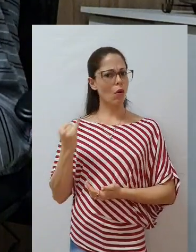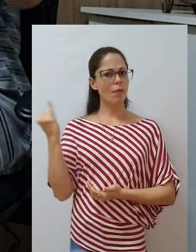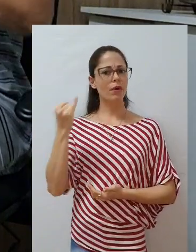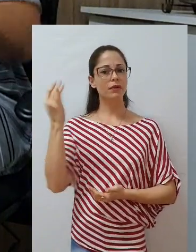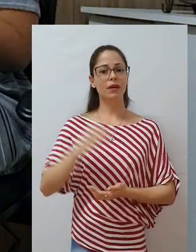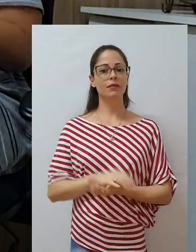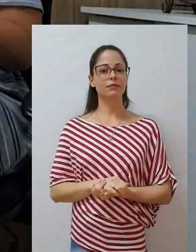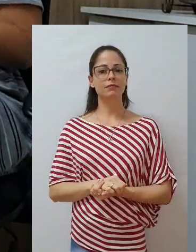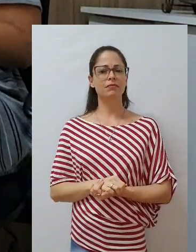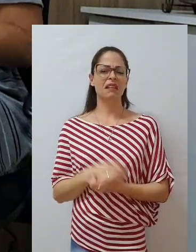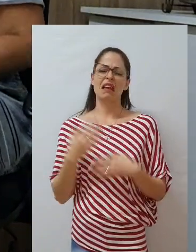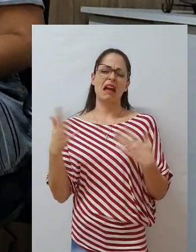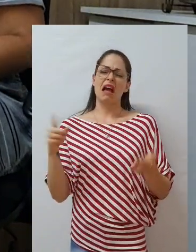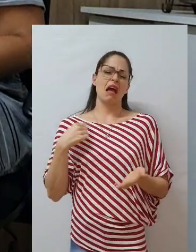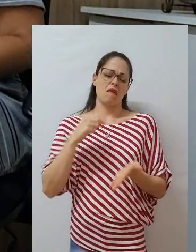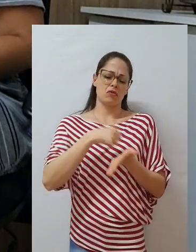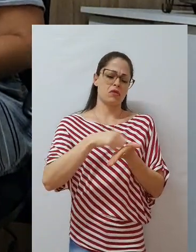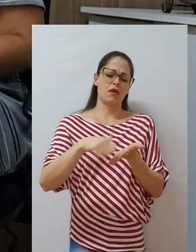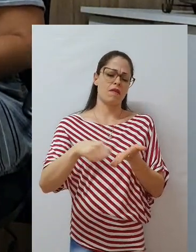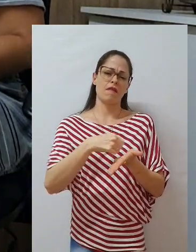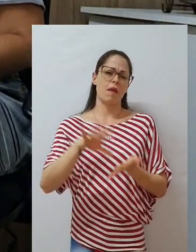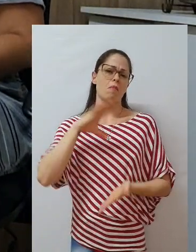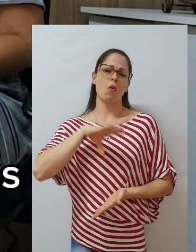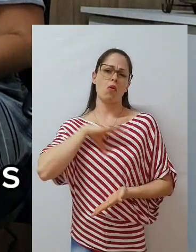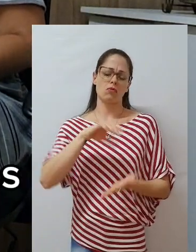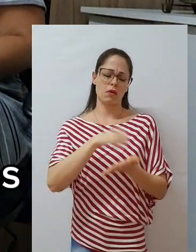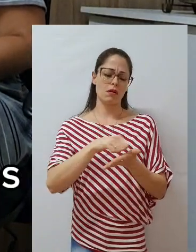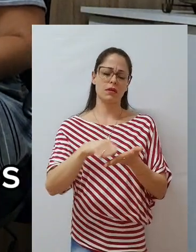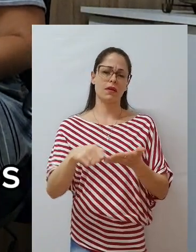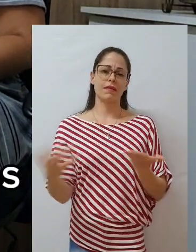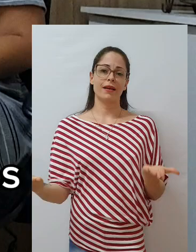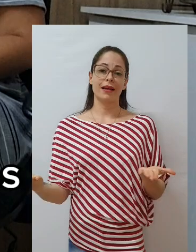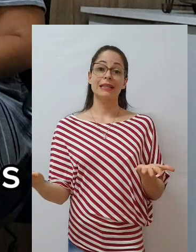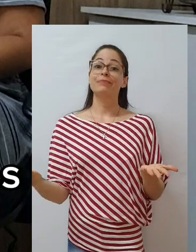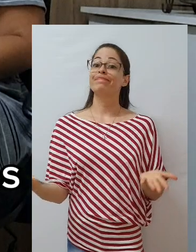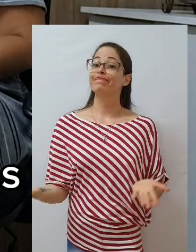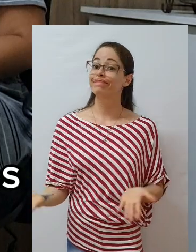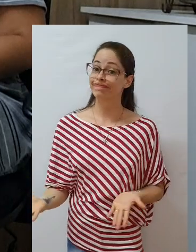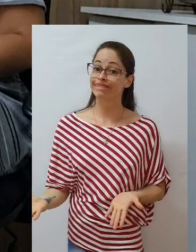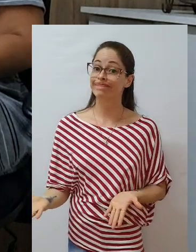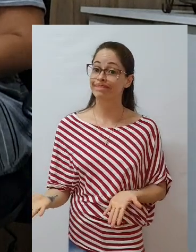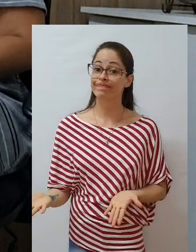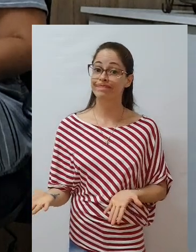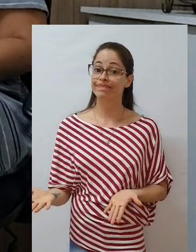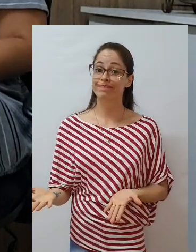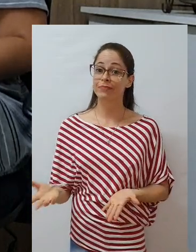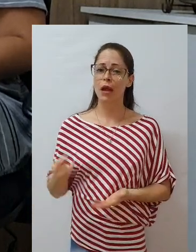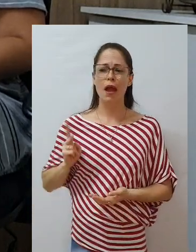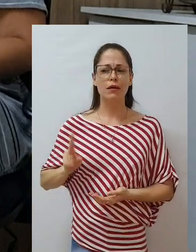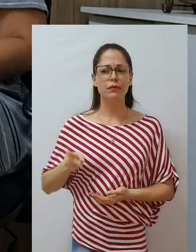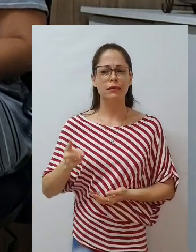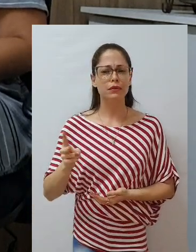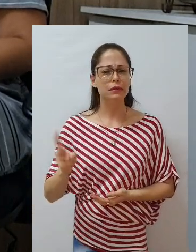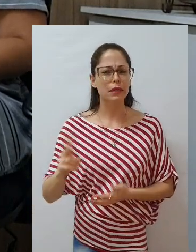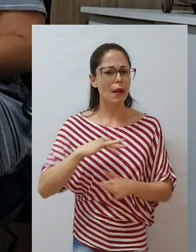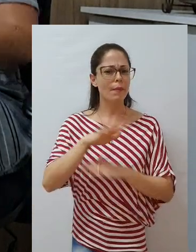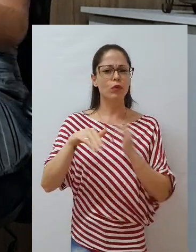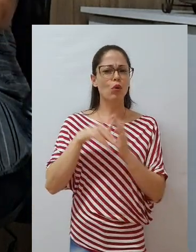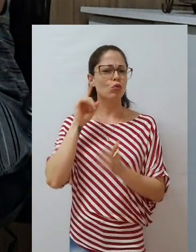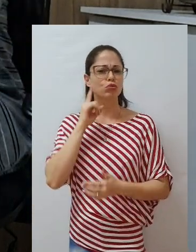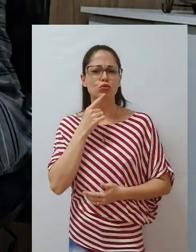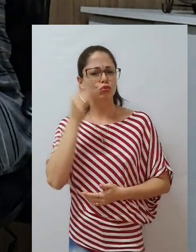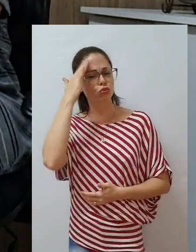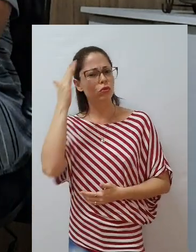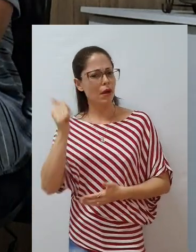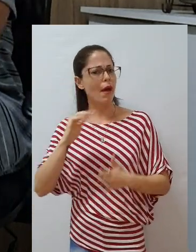escrever. Aí, que tá? Será que todo surdo sabe português? Não, não é todo surdo que sabe português, que